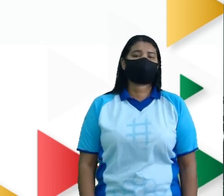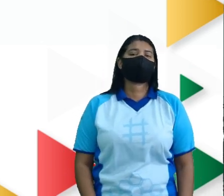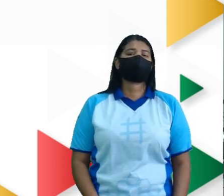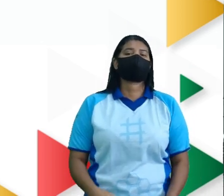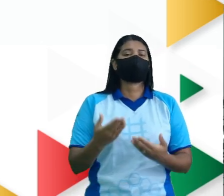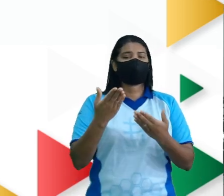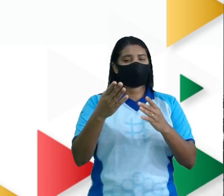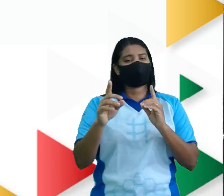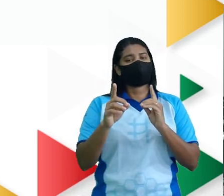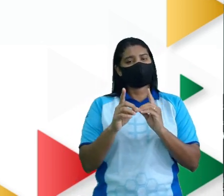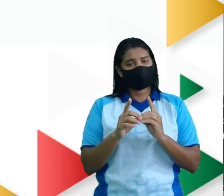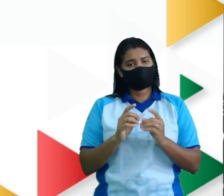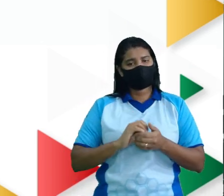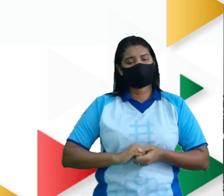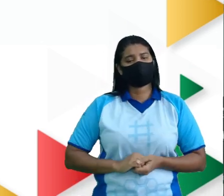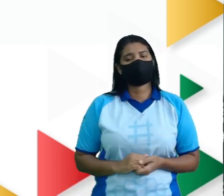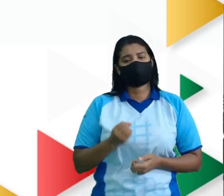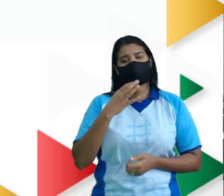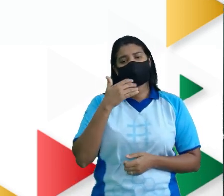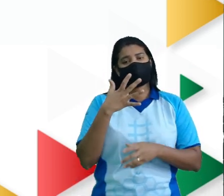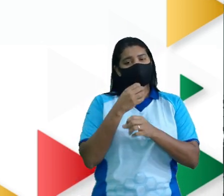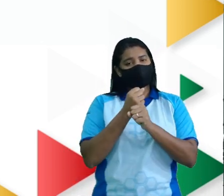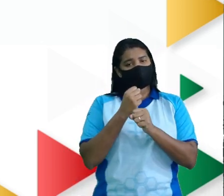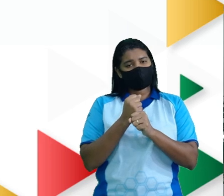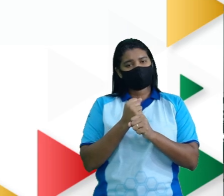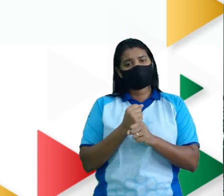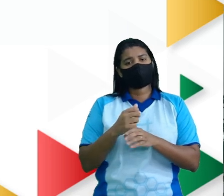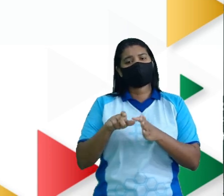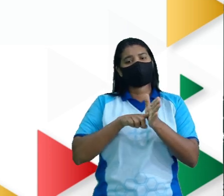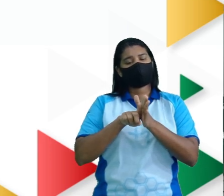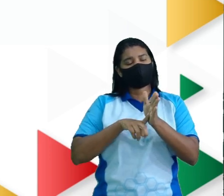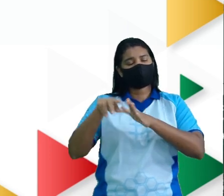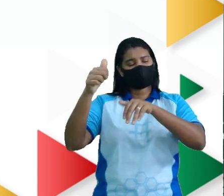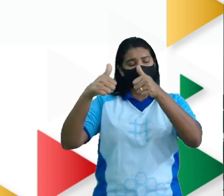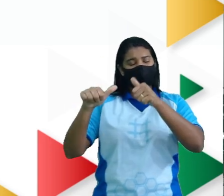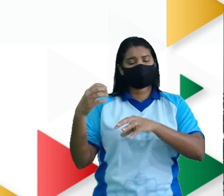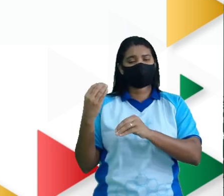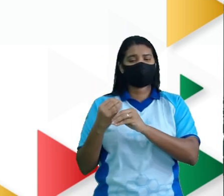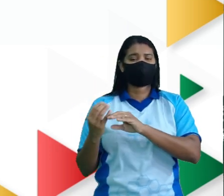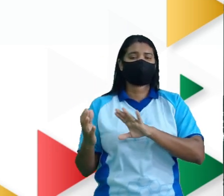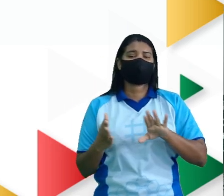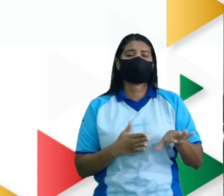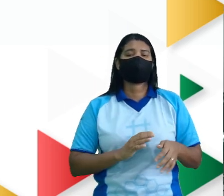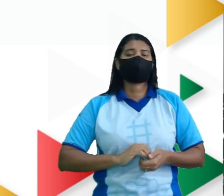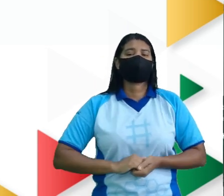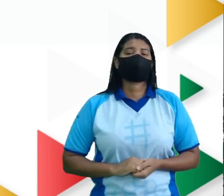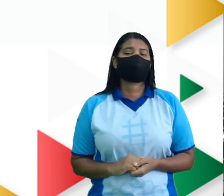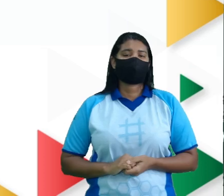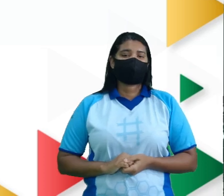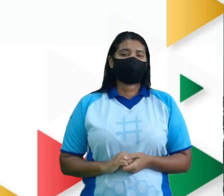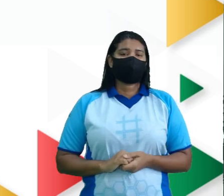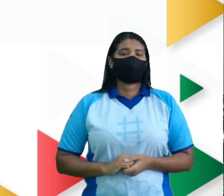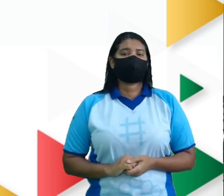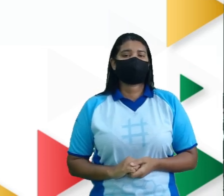Acadêmico, que você vai achar plataformas só de pesquisa, tá? Vamos lá, então. Um hexágono regular, um